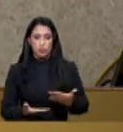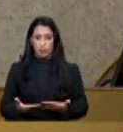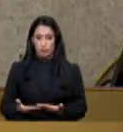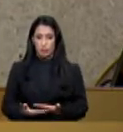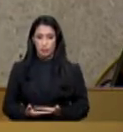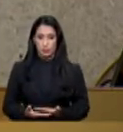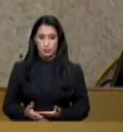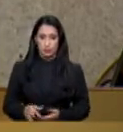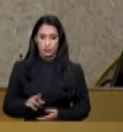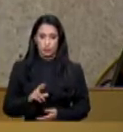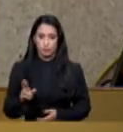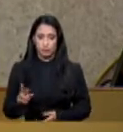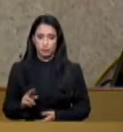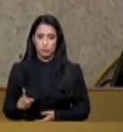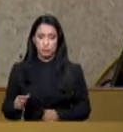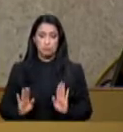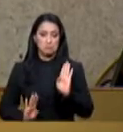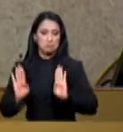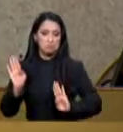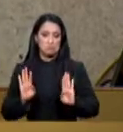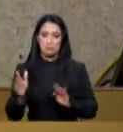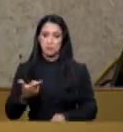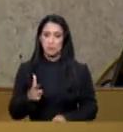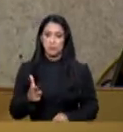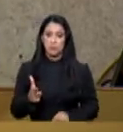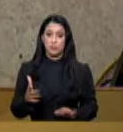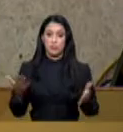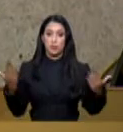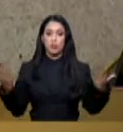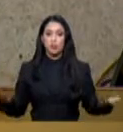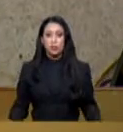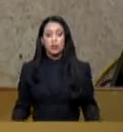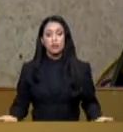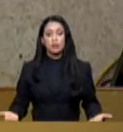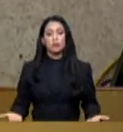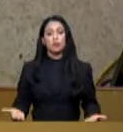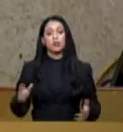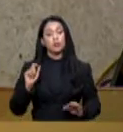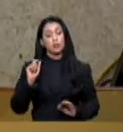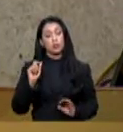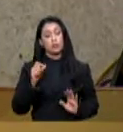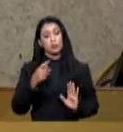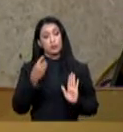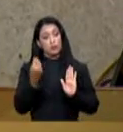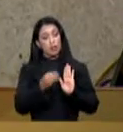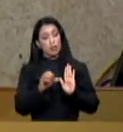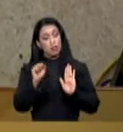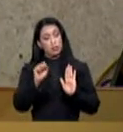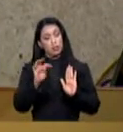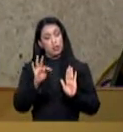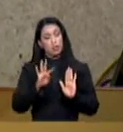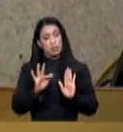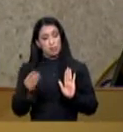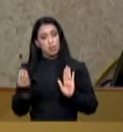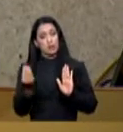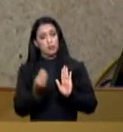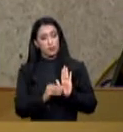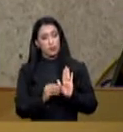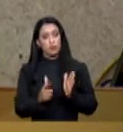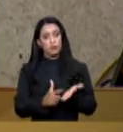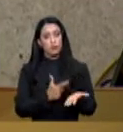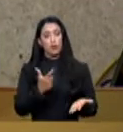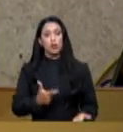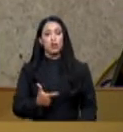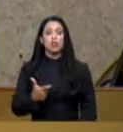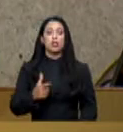sem procedimento licitatório. E essa foi a crítica lançada pelo Supremo às folhas 1